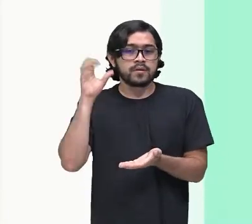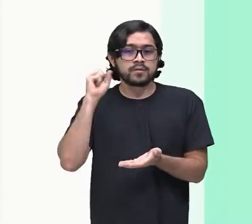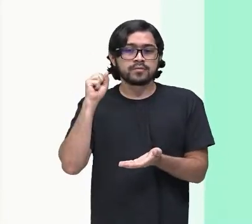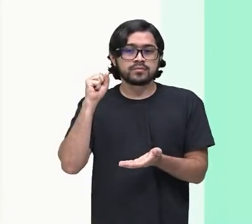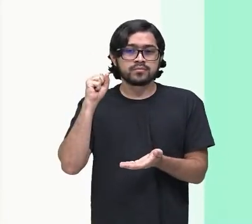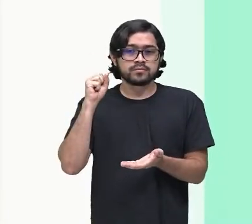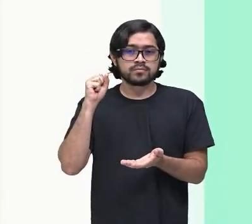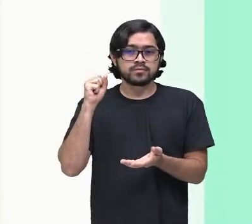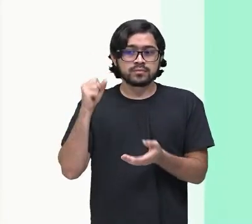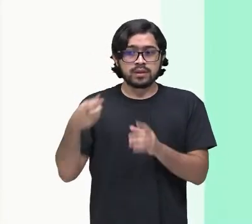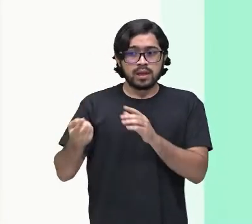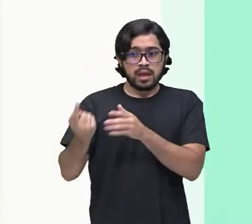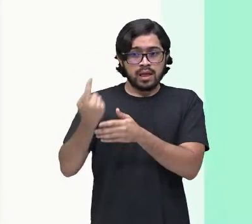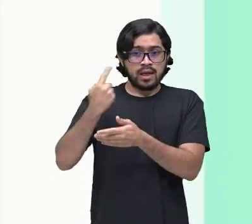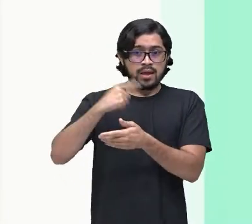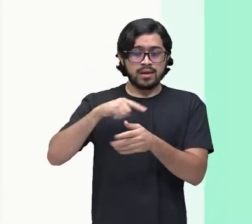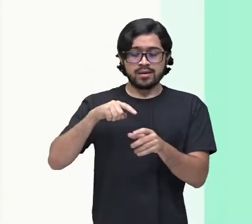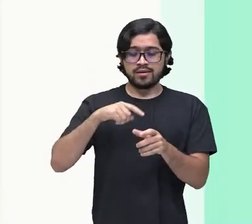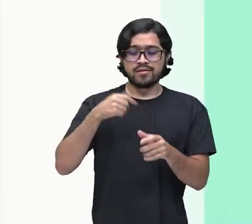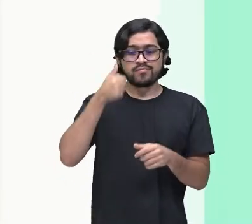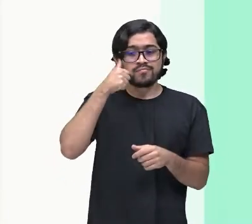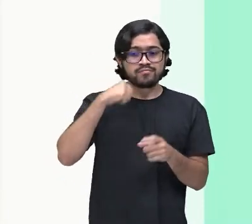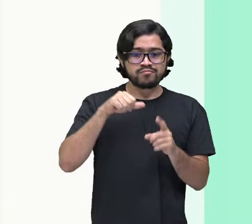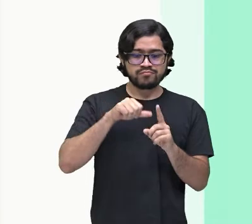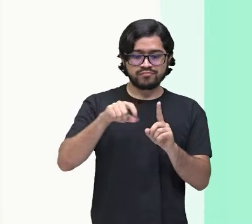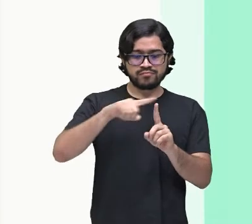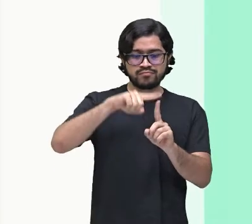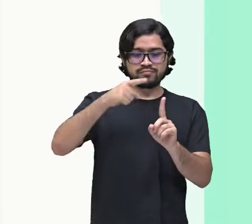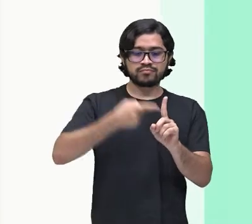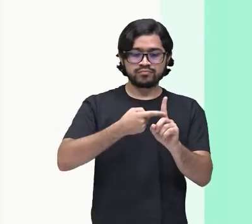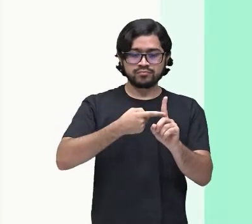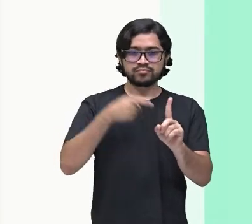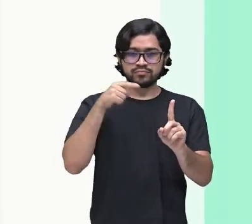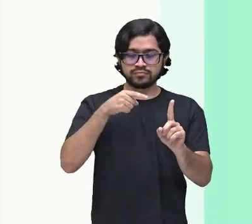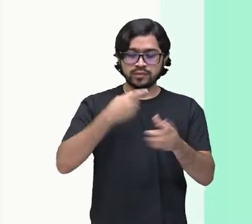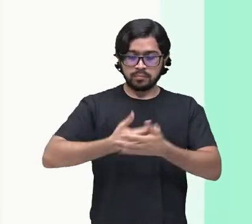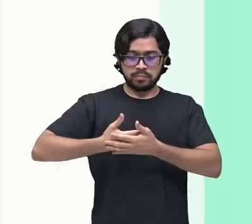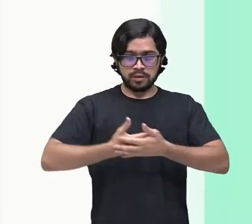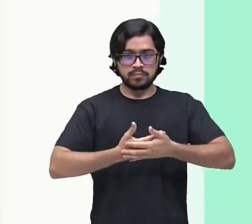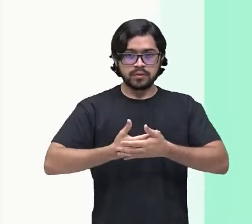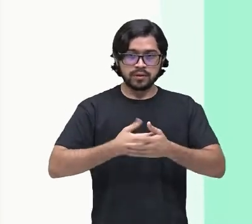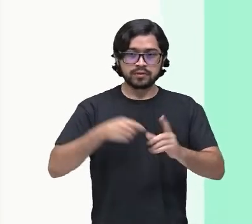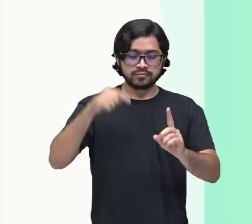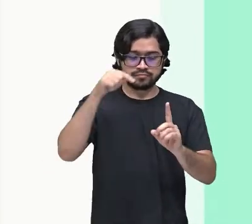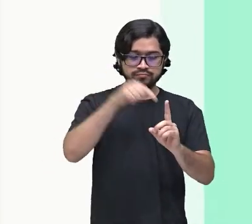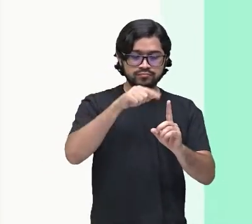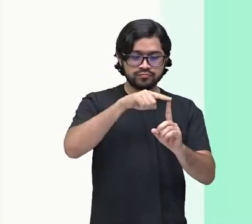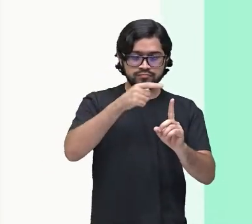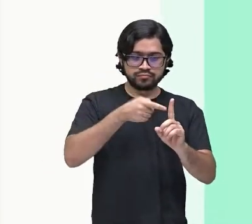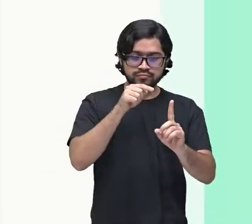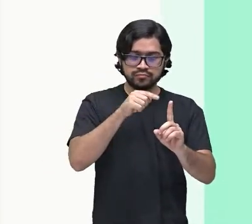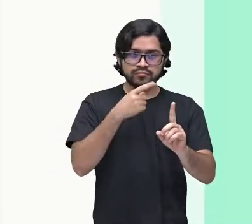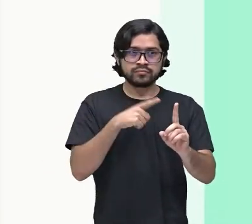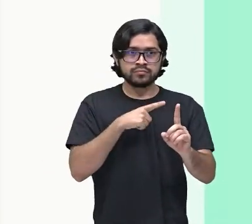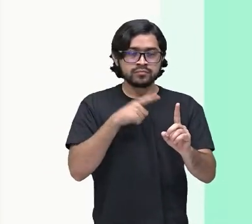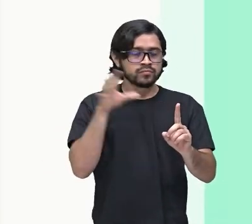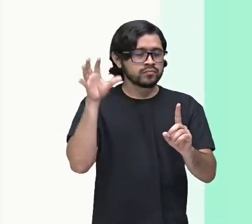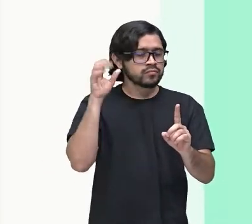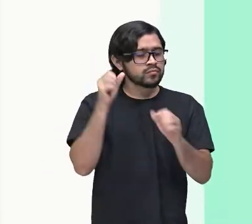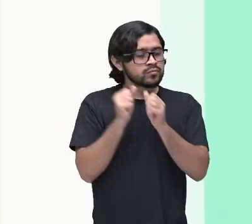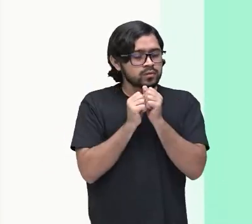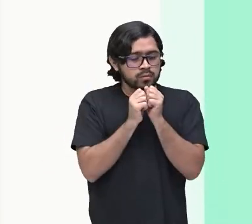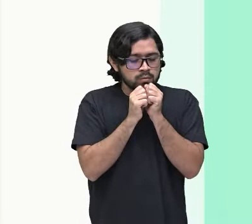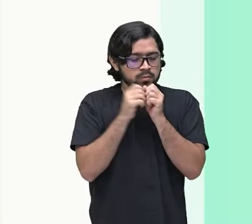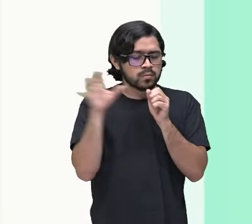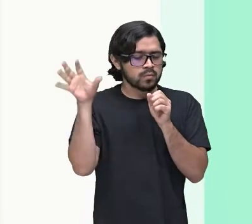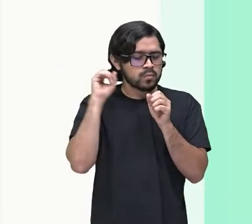barriga da nossa mãe. Então, a audição inicia na gestação. Nesse período, o bebê já possui a habilidade de perceber os sons